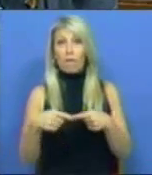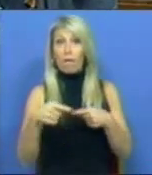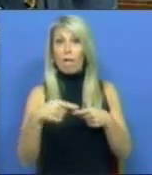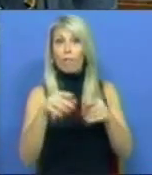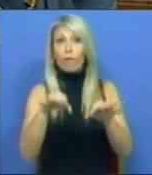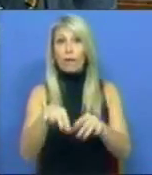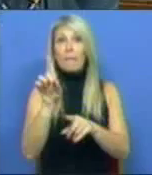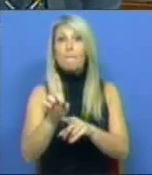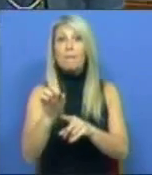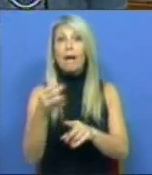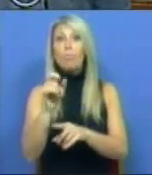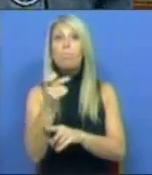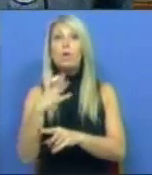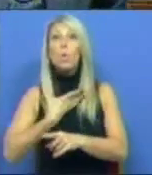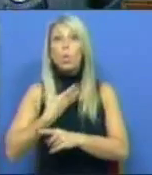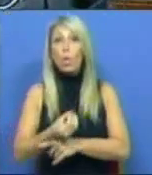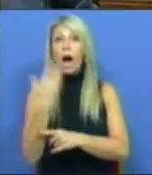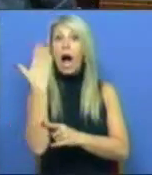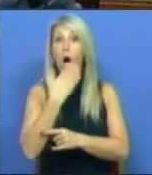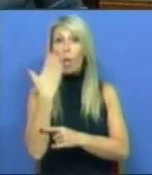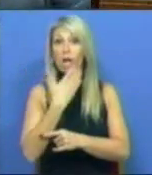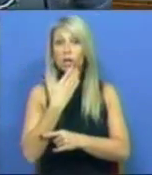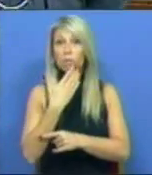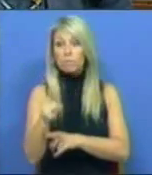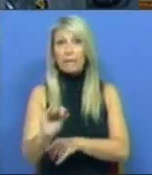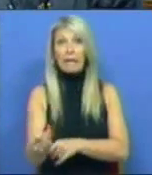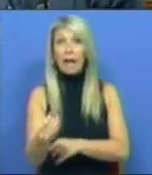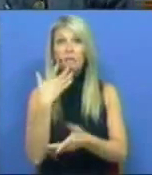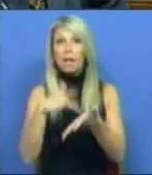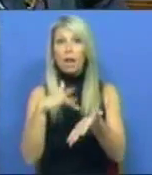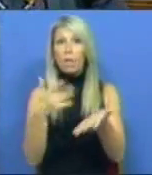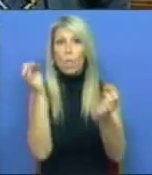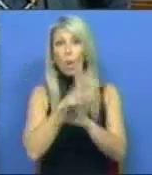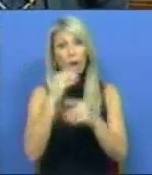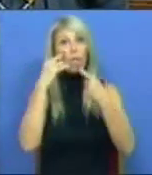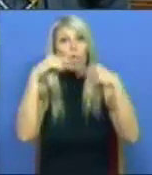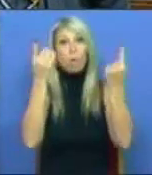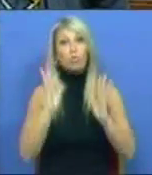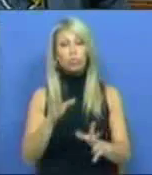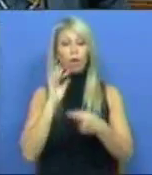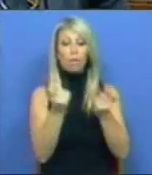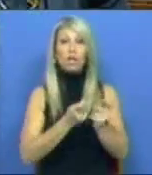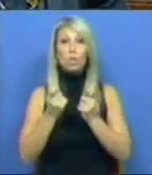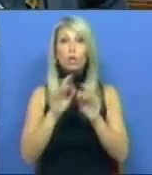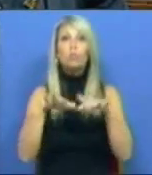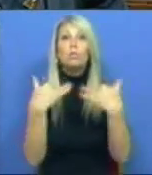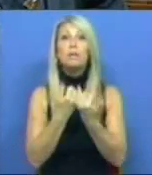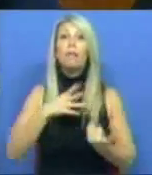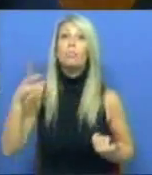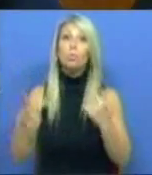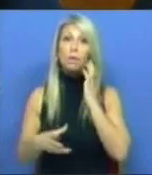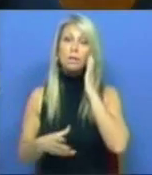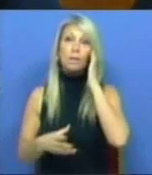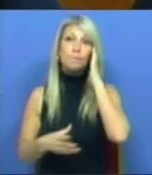período de aulas e não têm manuais. O que mostra aquilo que tem vindo a ser discutido na sociedade portuguesa, que é